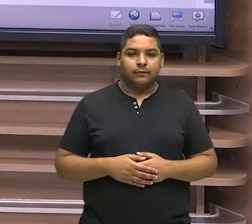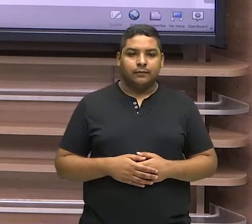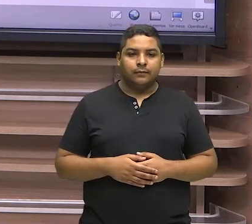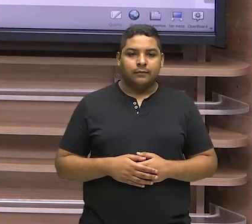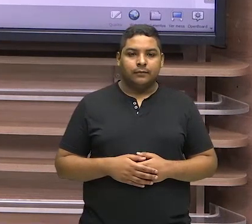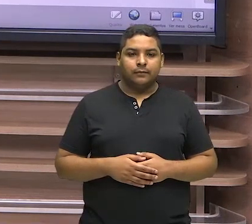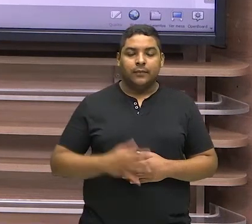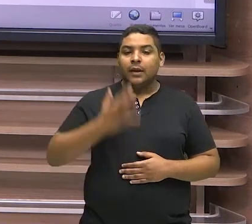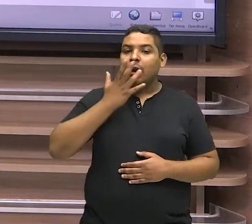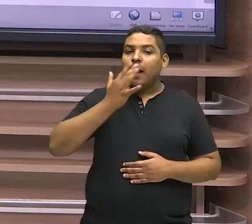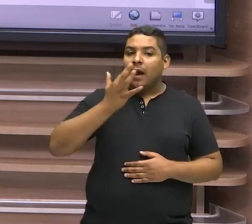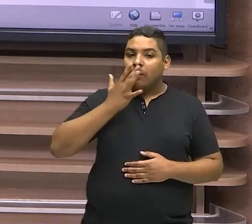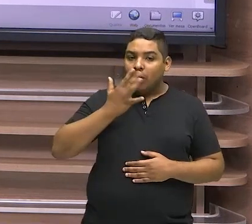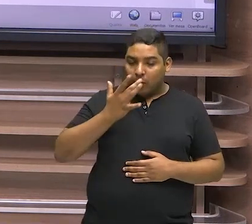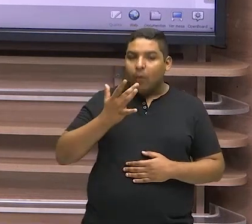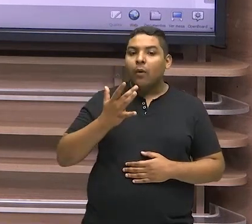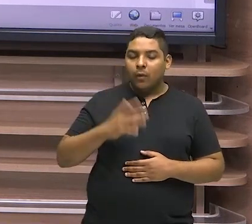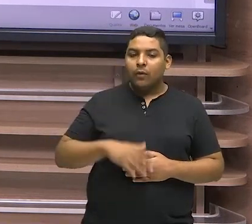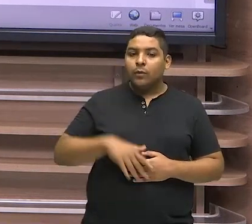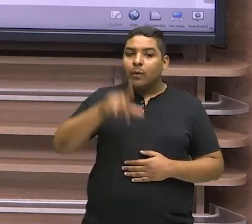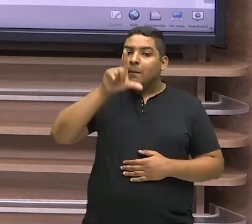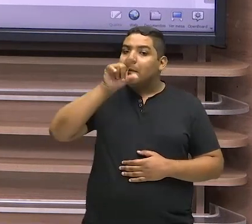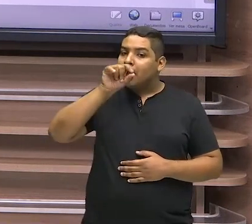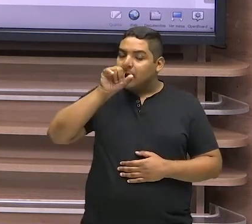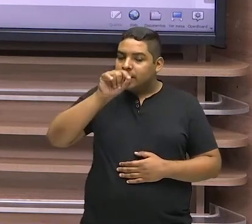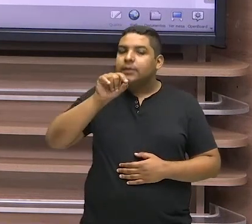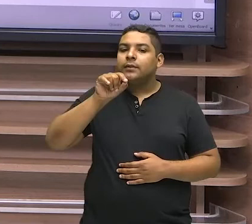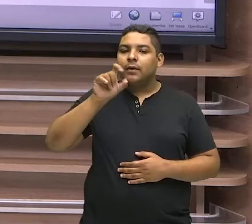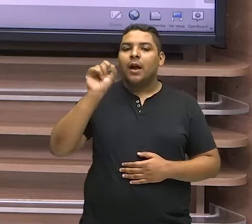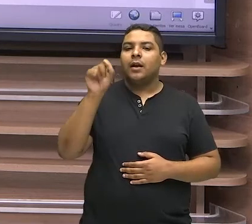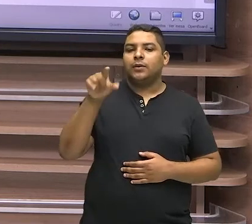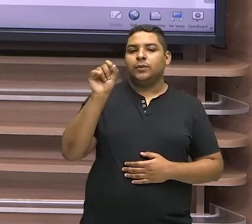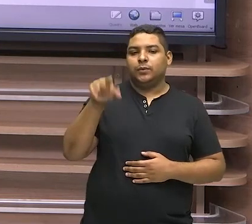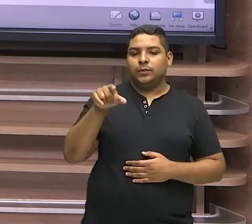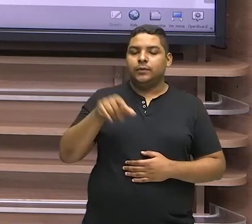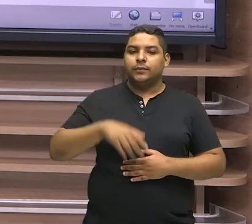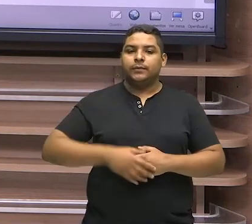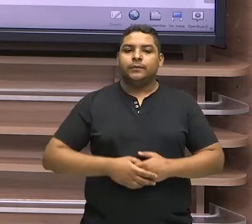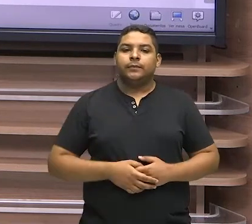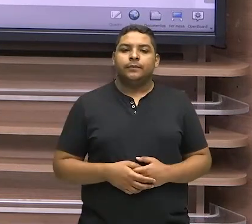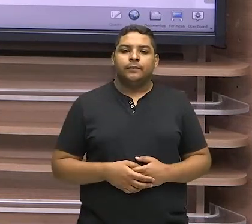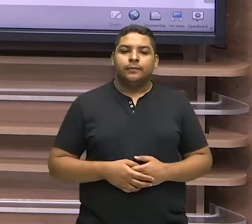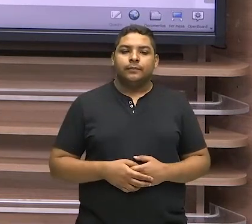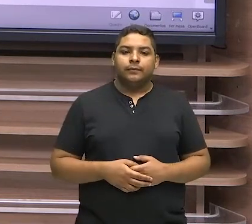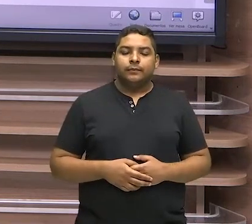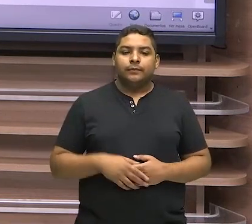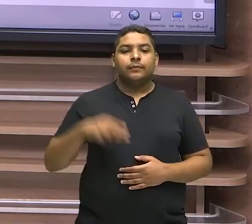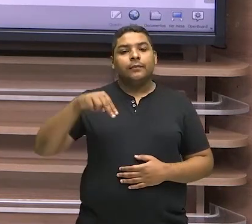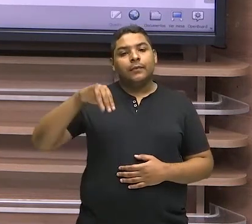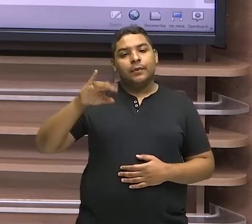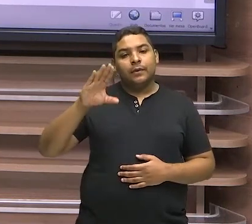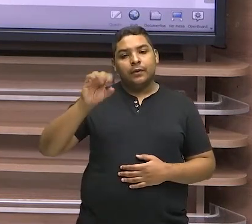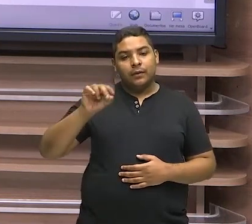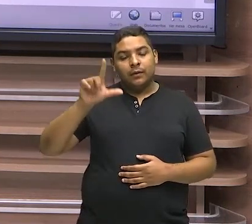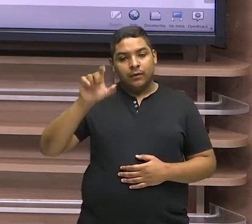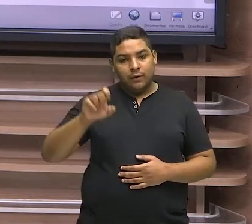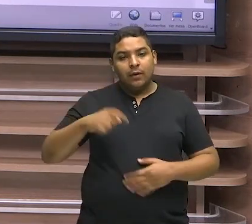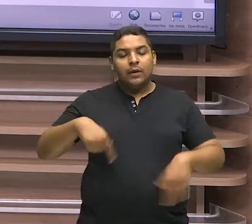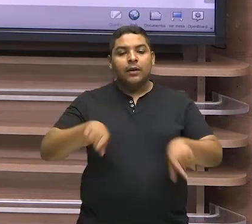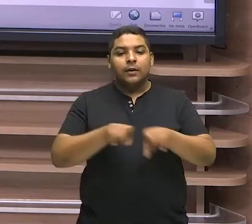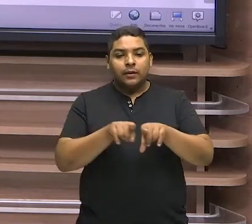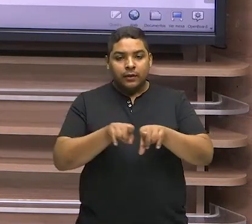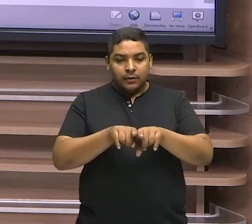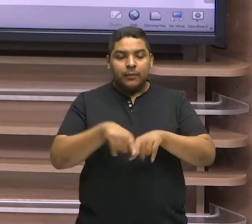color daquele pássaro, né? Na imagem, é blue, né? Opinião da Nicole. E ela respondeu ainda também na mesma questão, número 2,